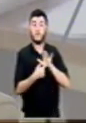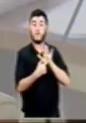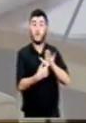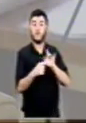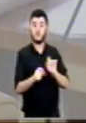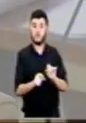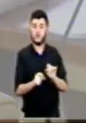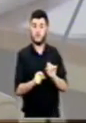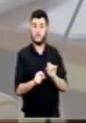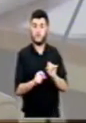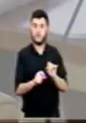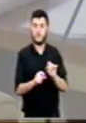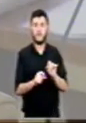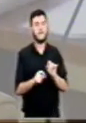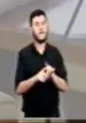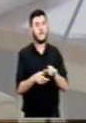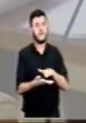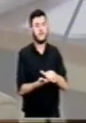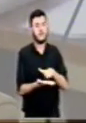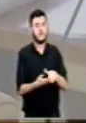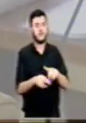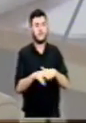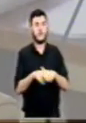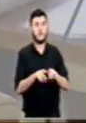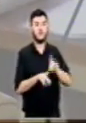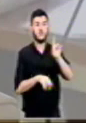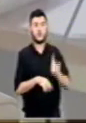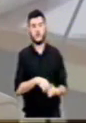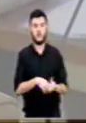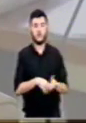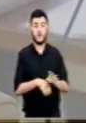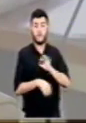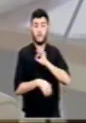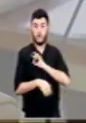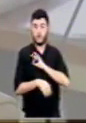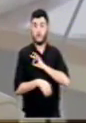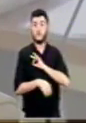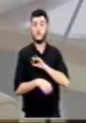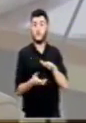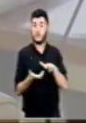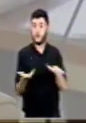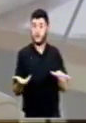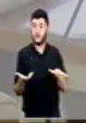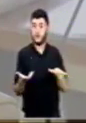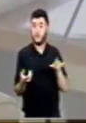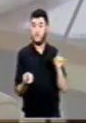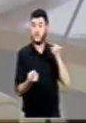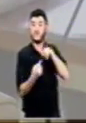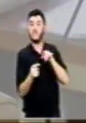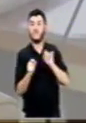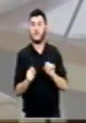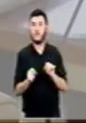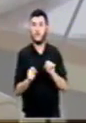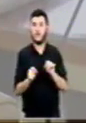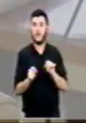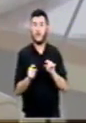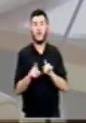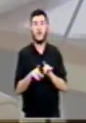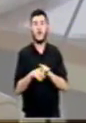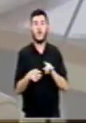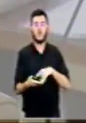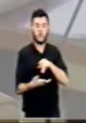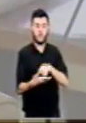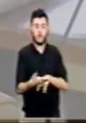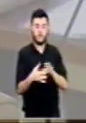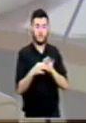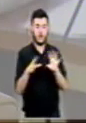autos, expedido pelo diretor da Polícia Legislativa, que tinha como objetivo a liberação de diárias e passagens a